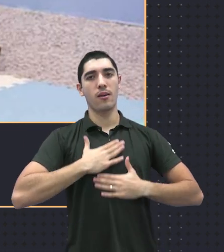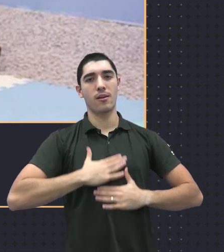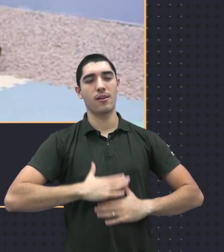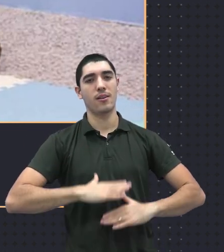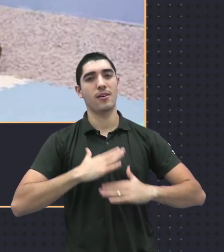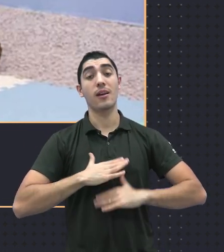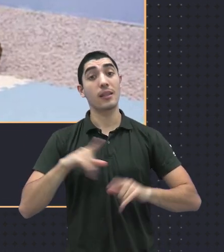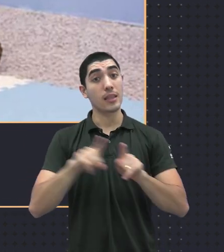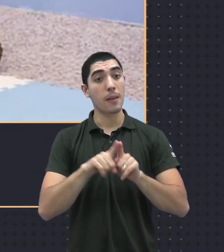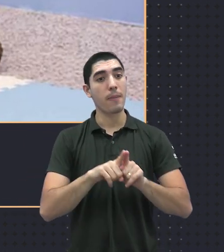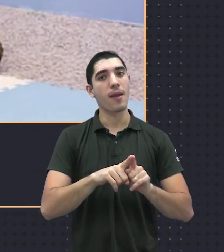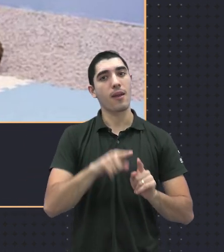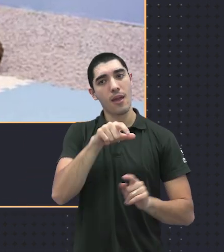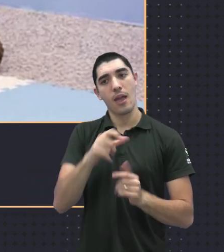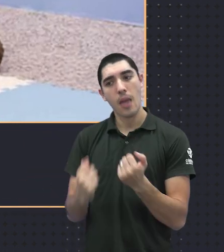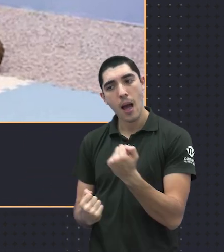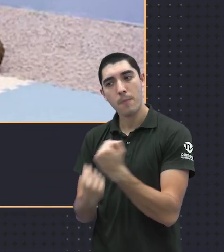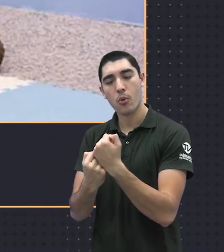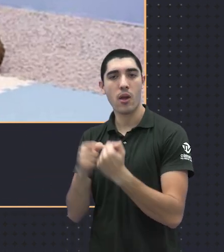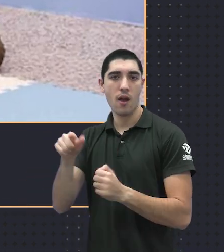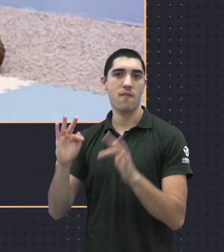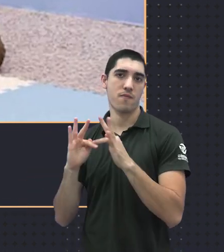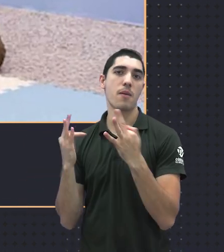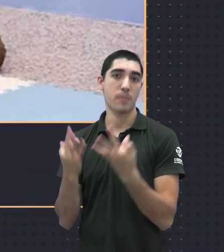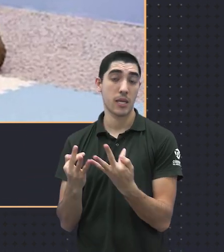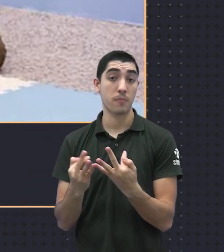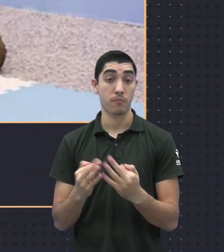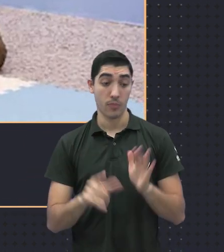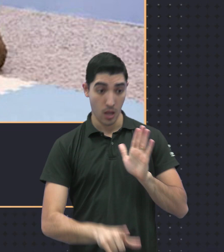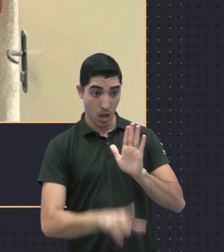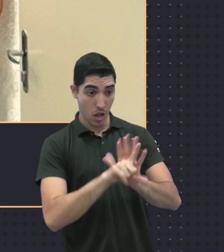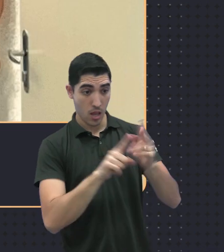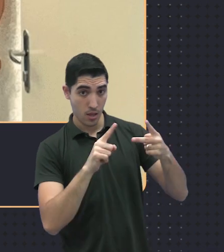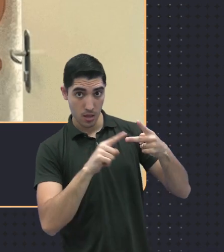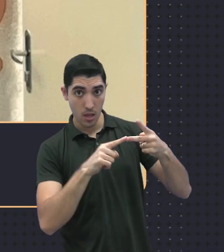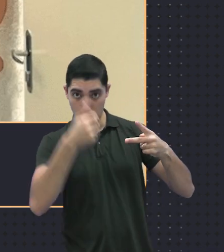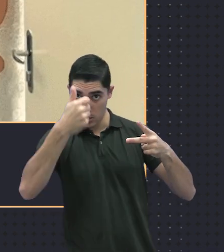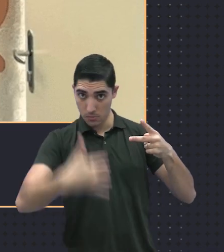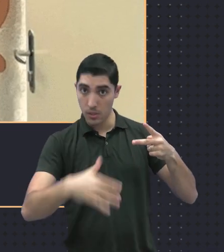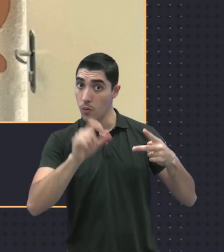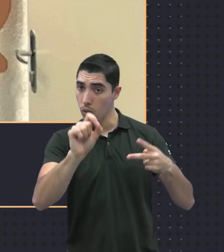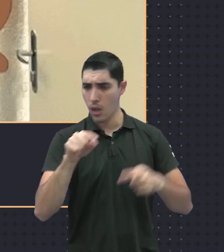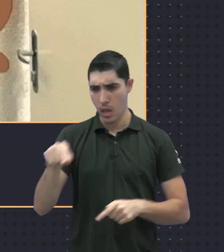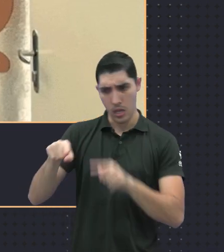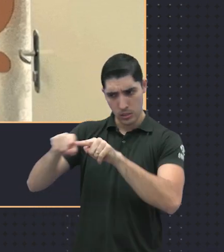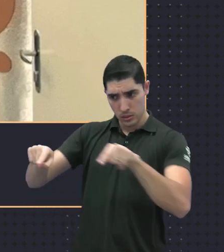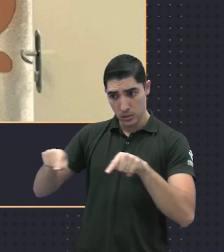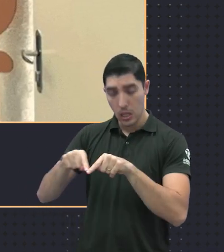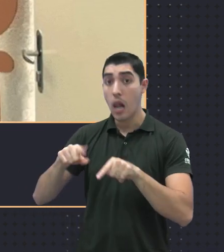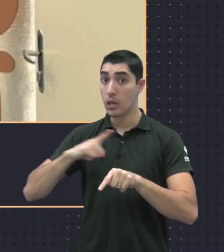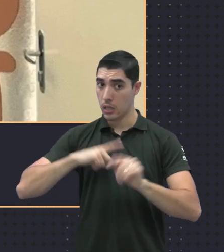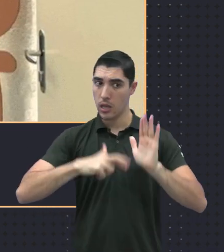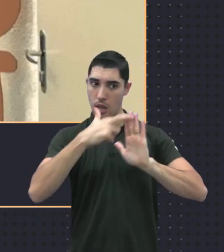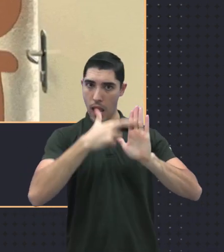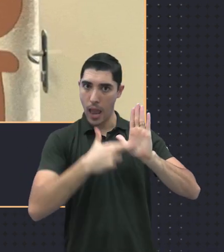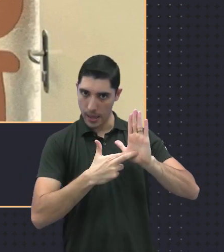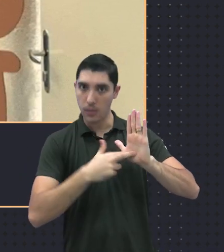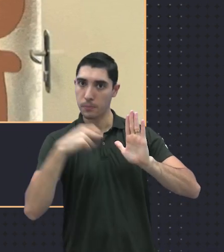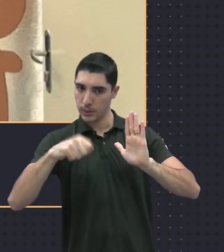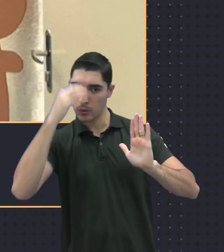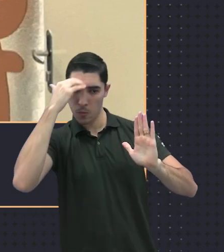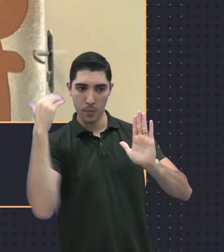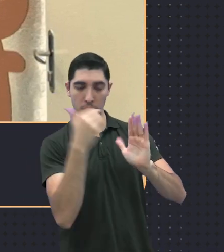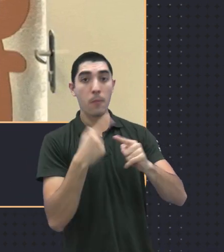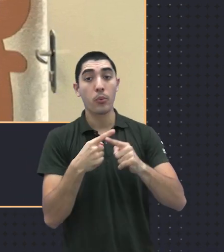como um ponto de apoio para os familiares. De acordo com a nova legislação, as salas devem seguir protocolos técnicos para promover